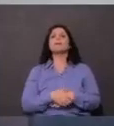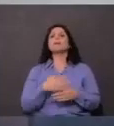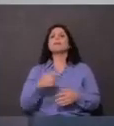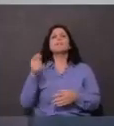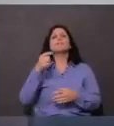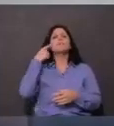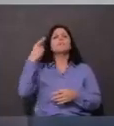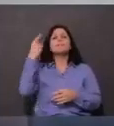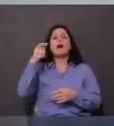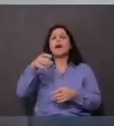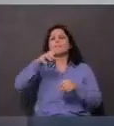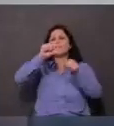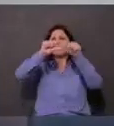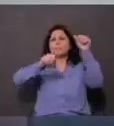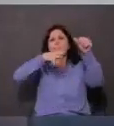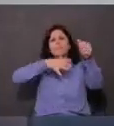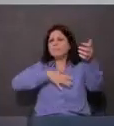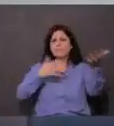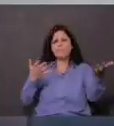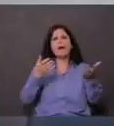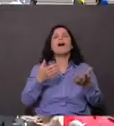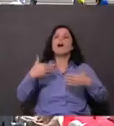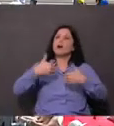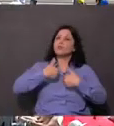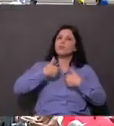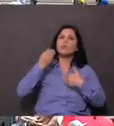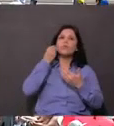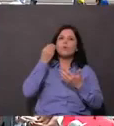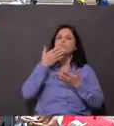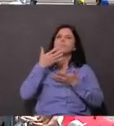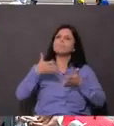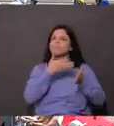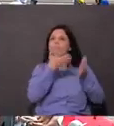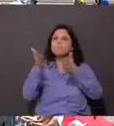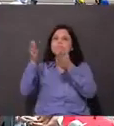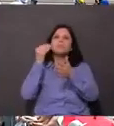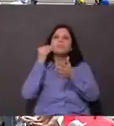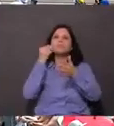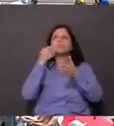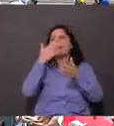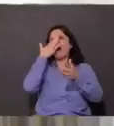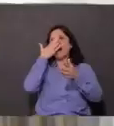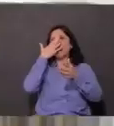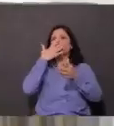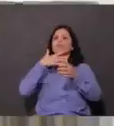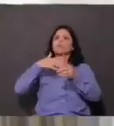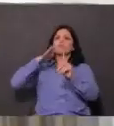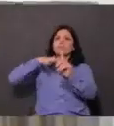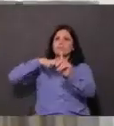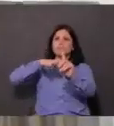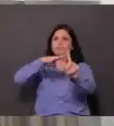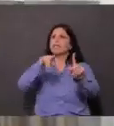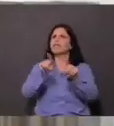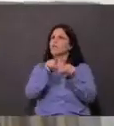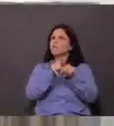nos dirigiu, ajudando-nos a assumir a atitude de discípulos que Maria ensinou